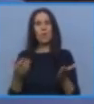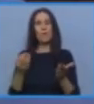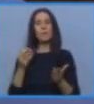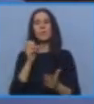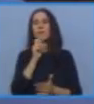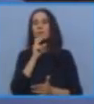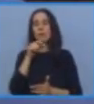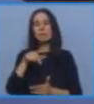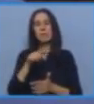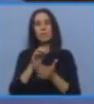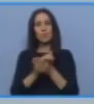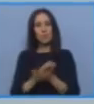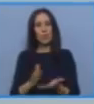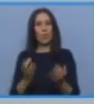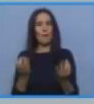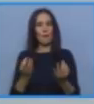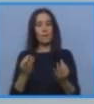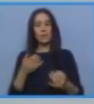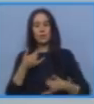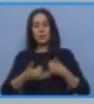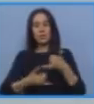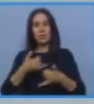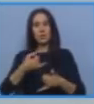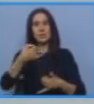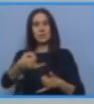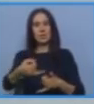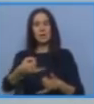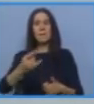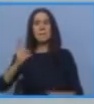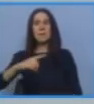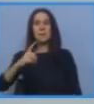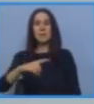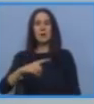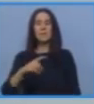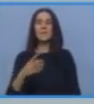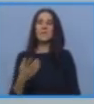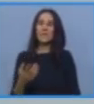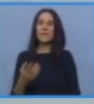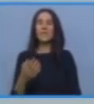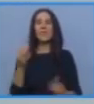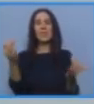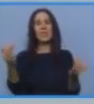que ali casaram e, portanto, as gerações seguintes muitas vezes vão ali